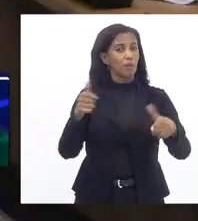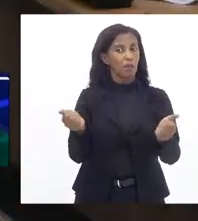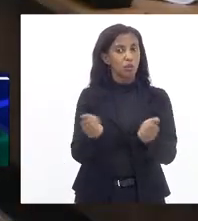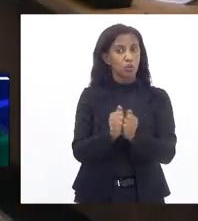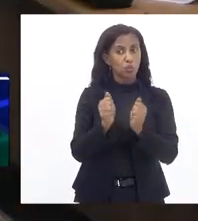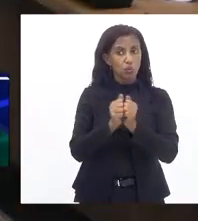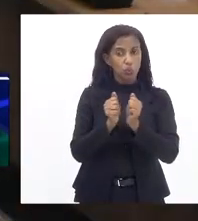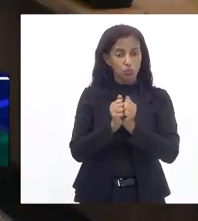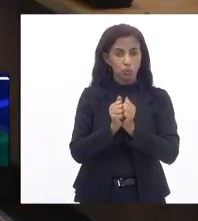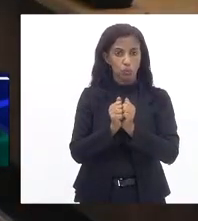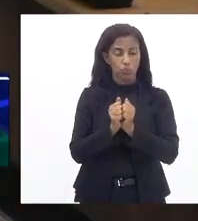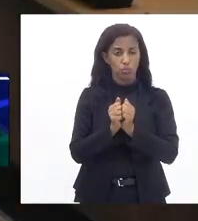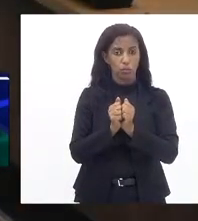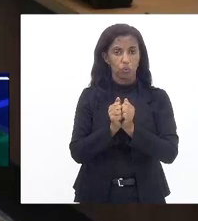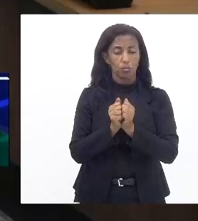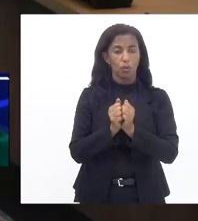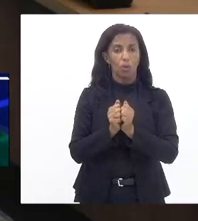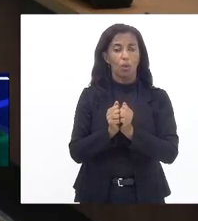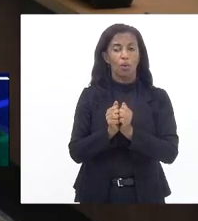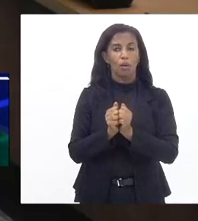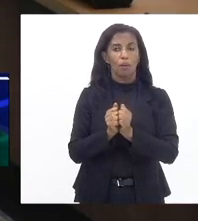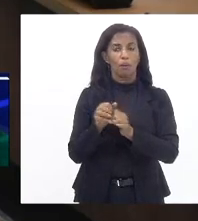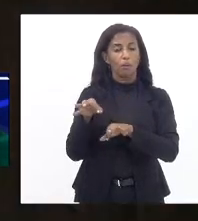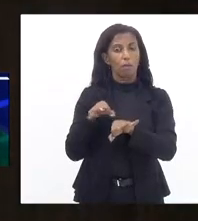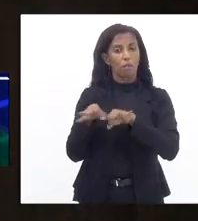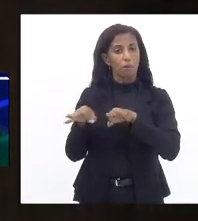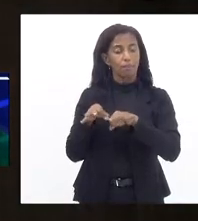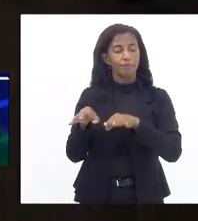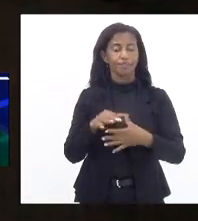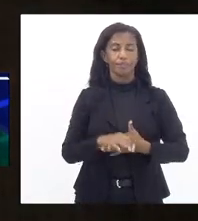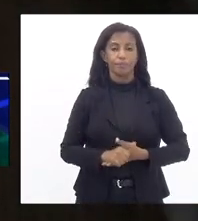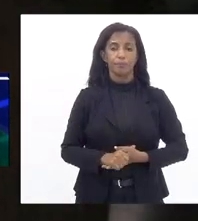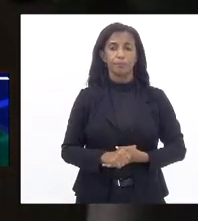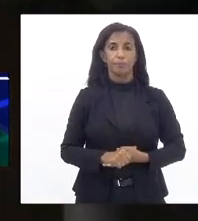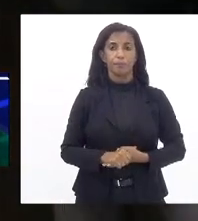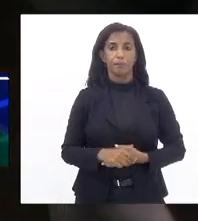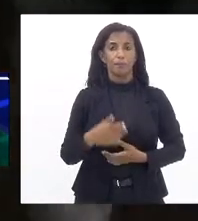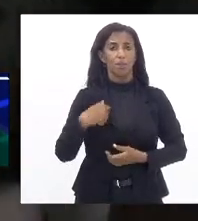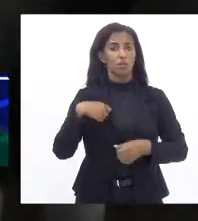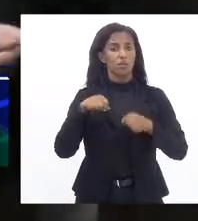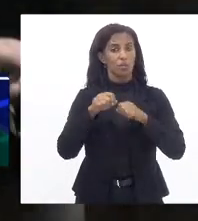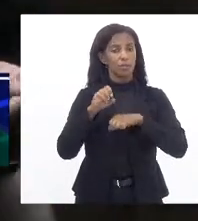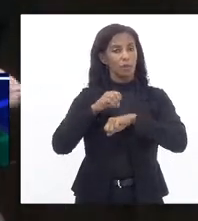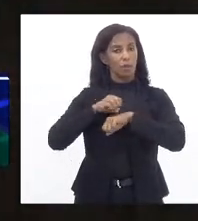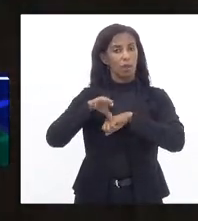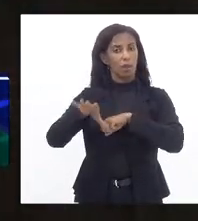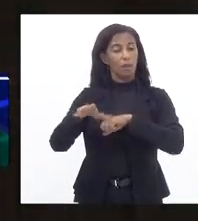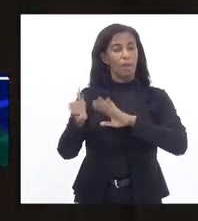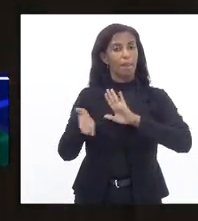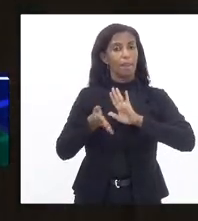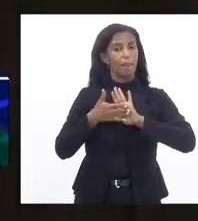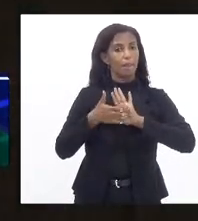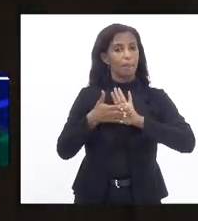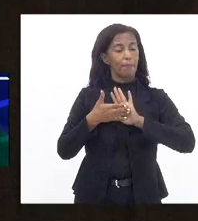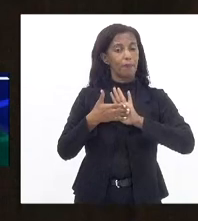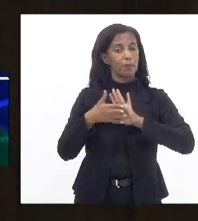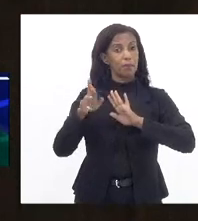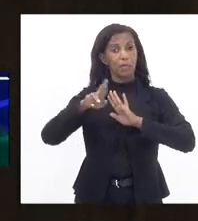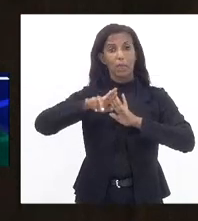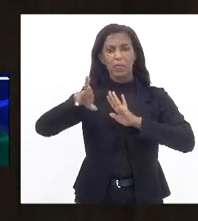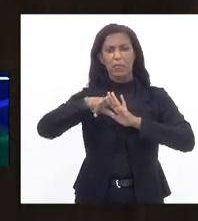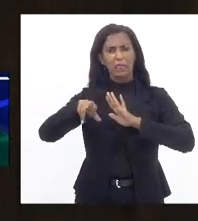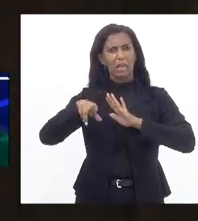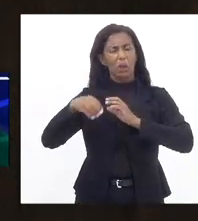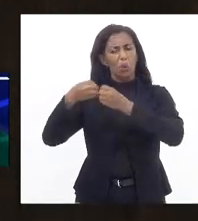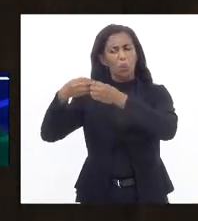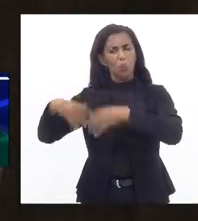que realize essa questão. E eu já fiz o encaminhamento do parecer, não prejudico o